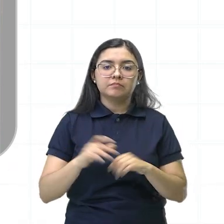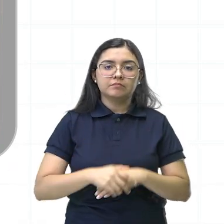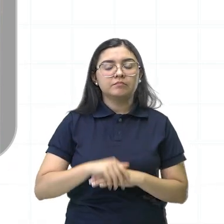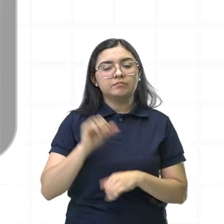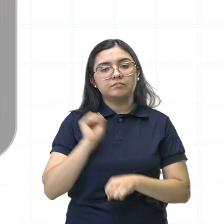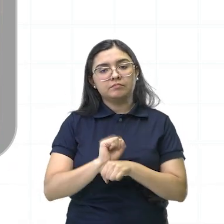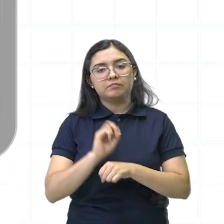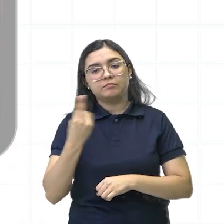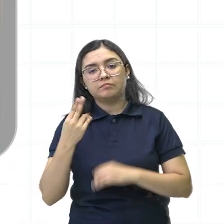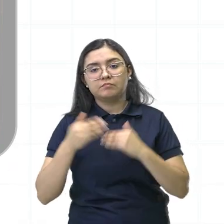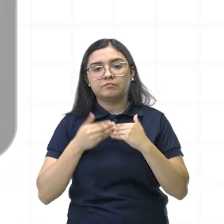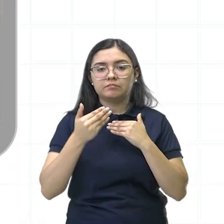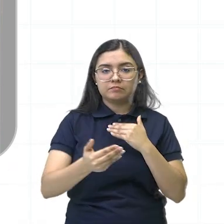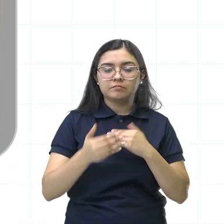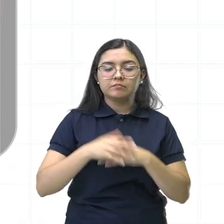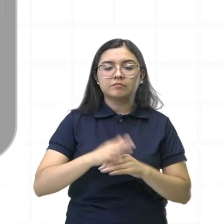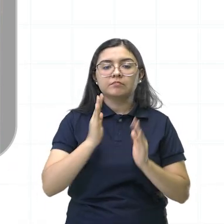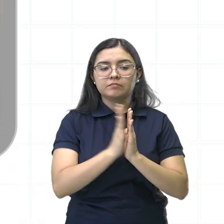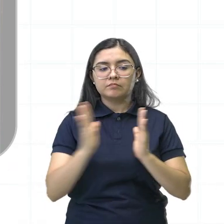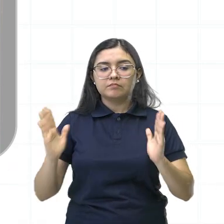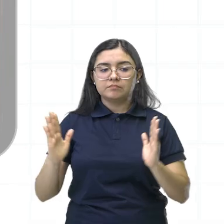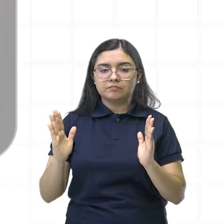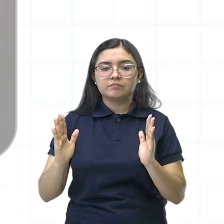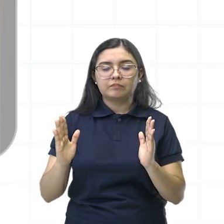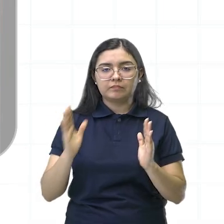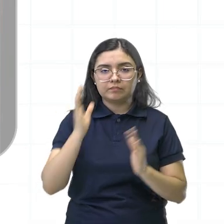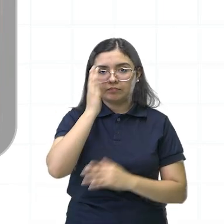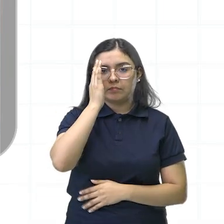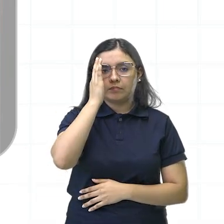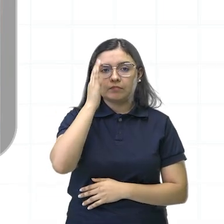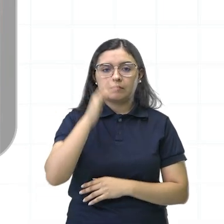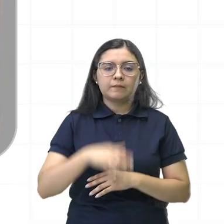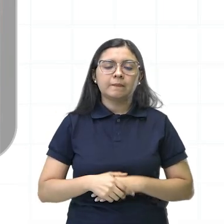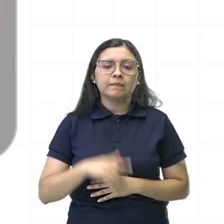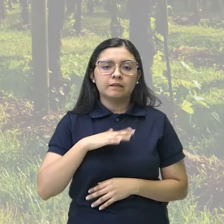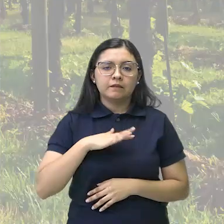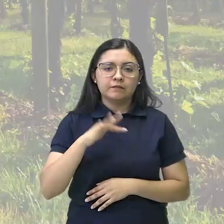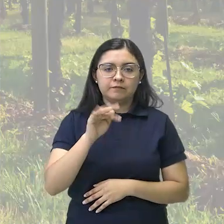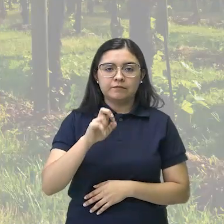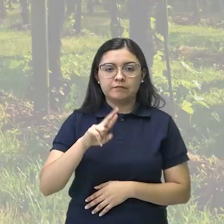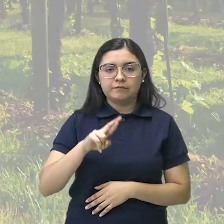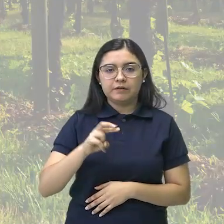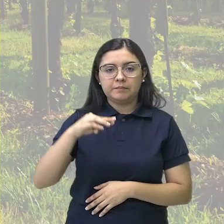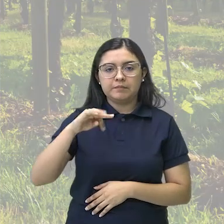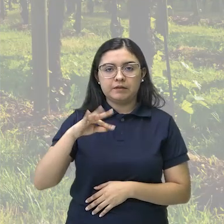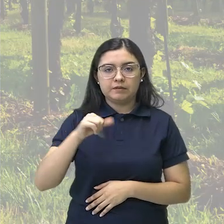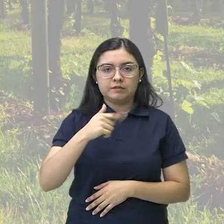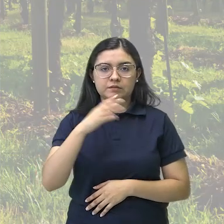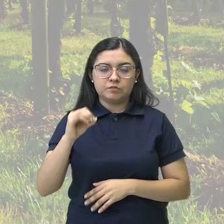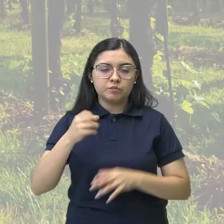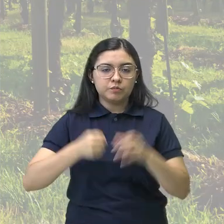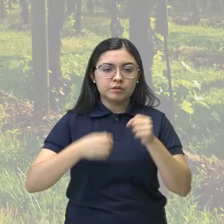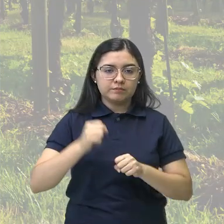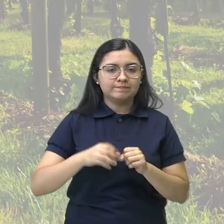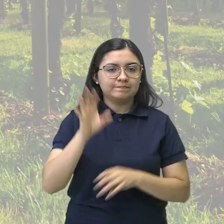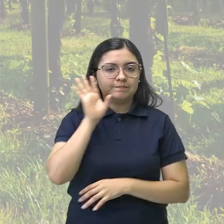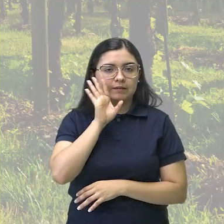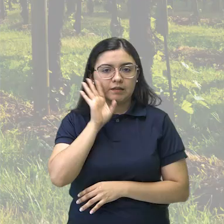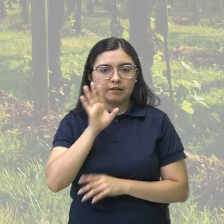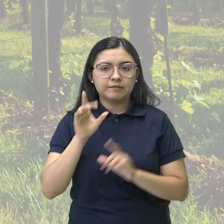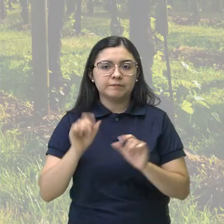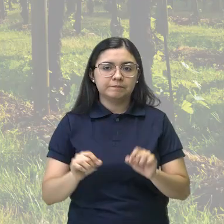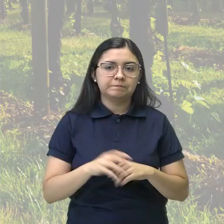dar continuidade a esse procedimento aí da fermentação do leite. Olha só que legal o